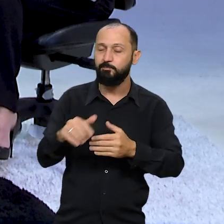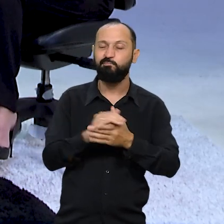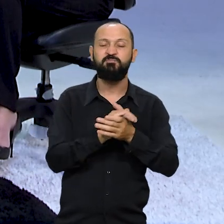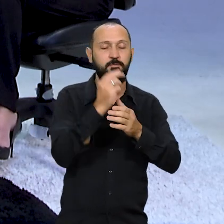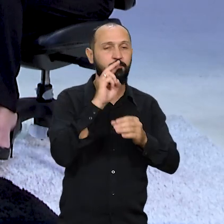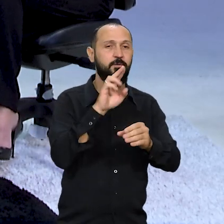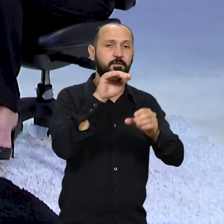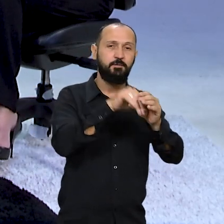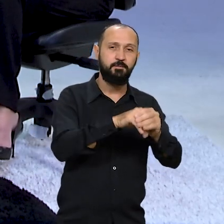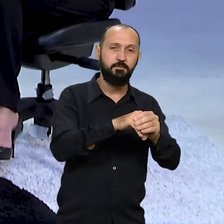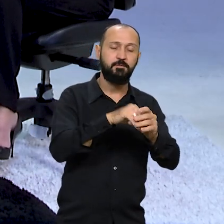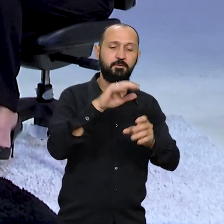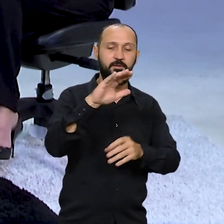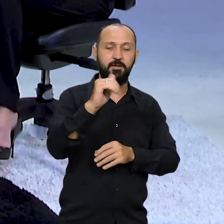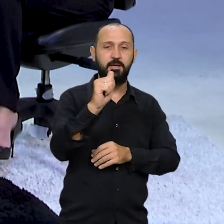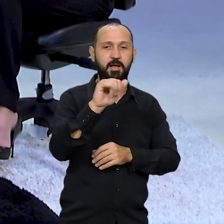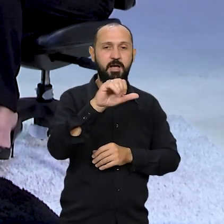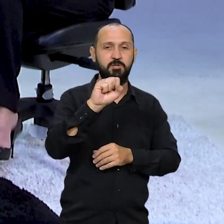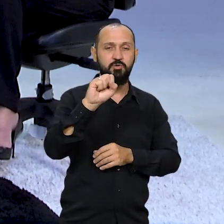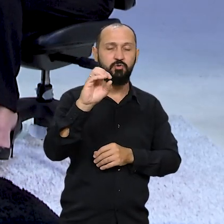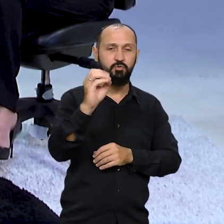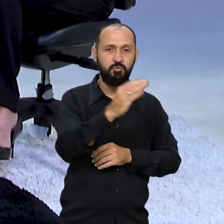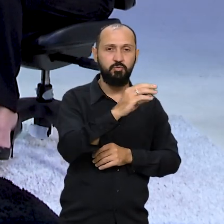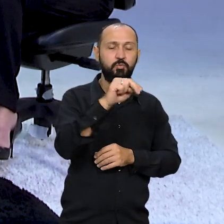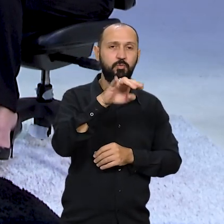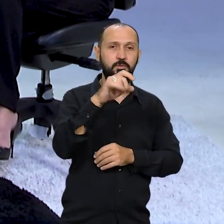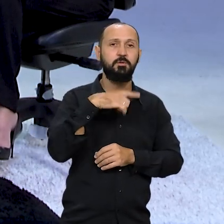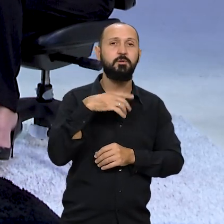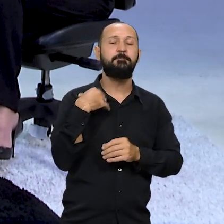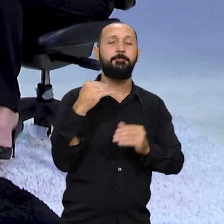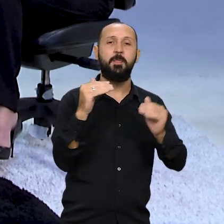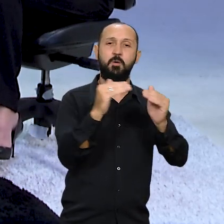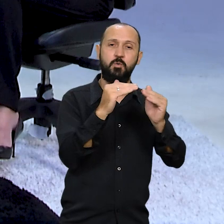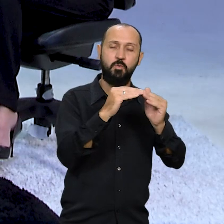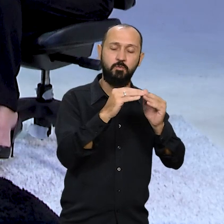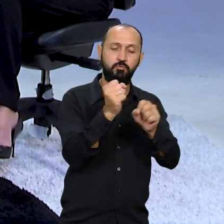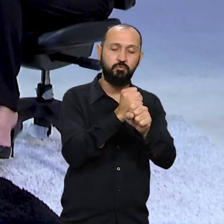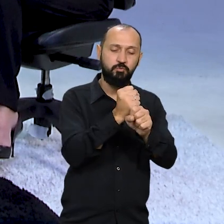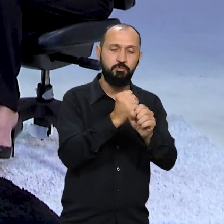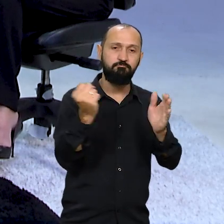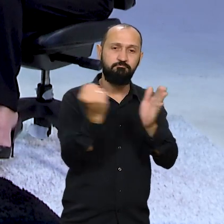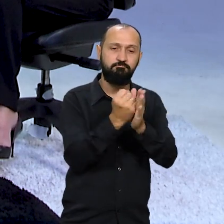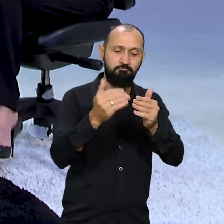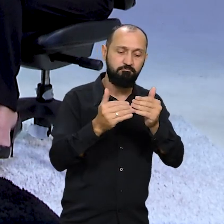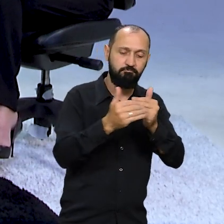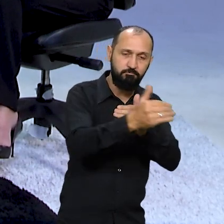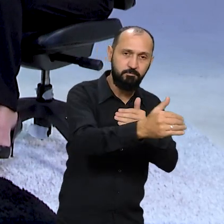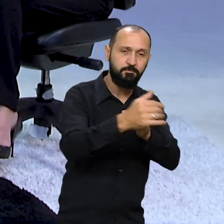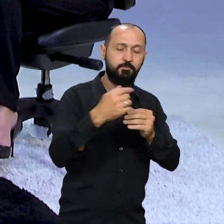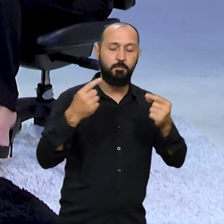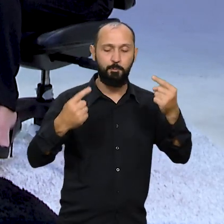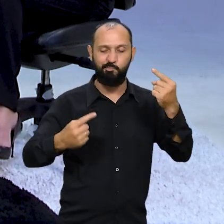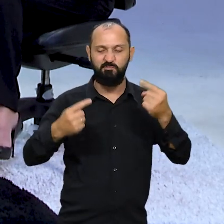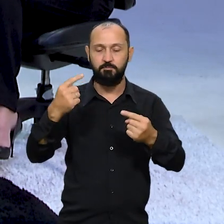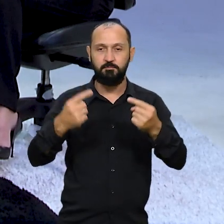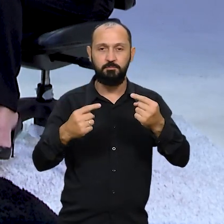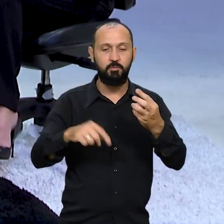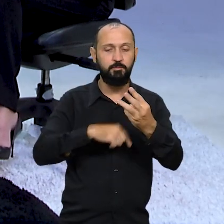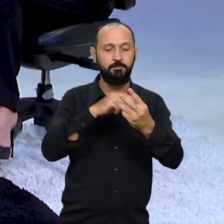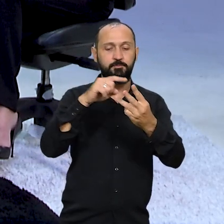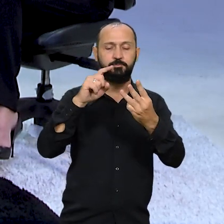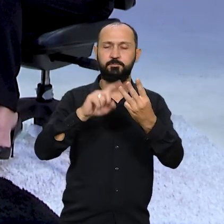foi apreciada e foi aprovada a medida de urgência e imediatamente foi aprovado